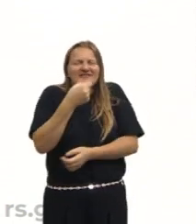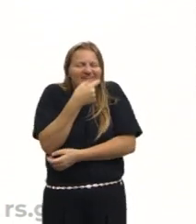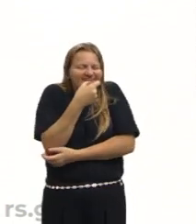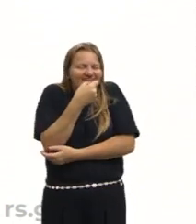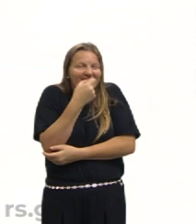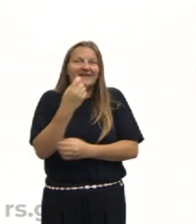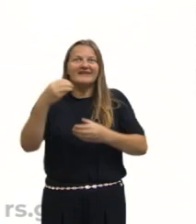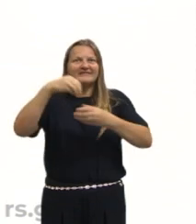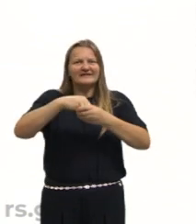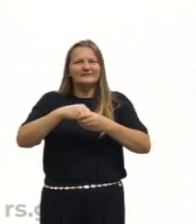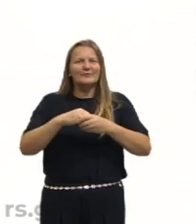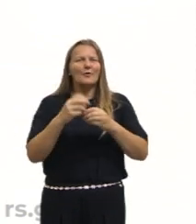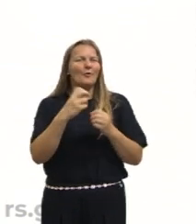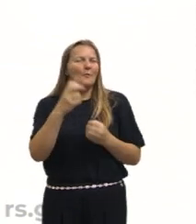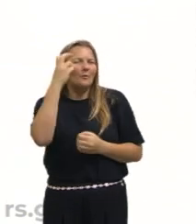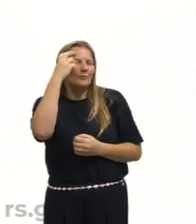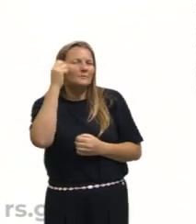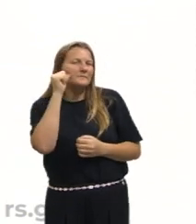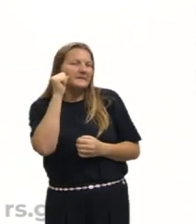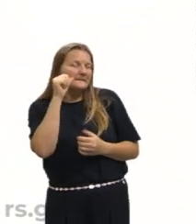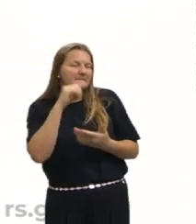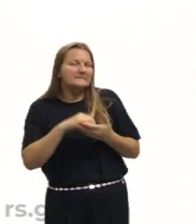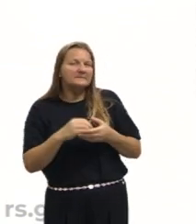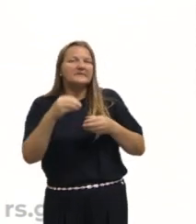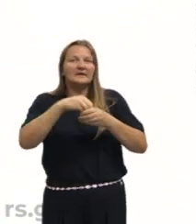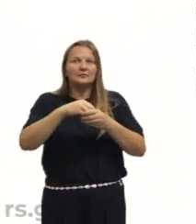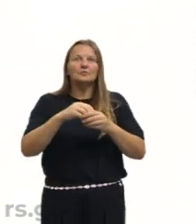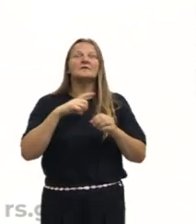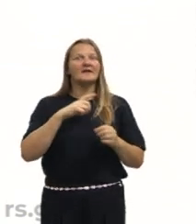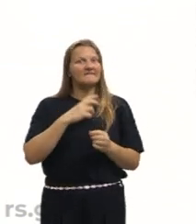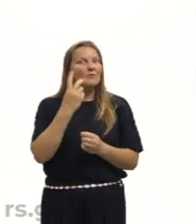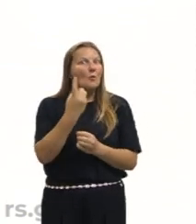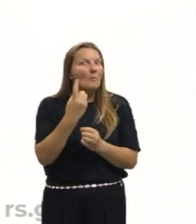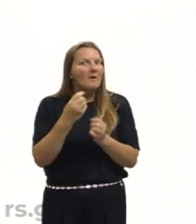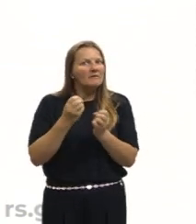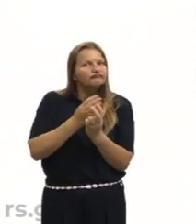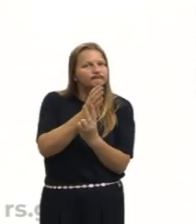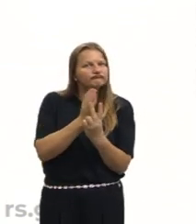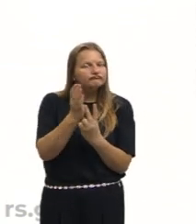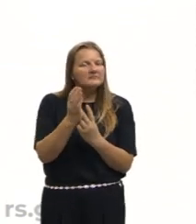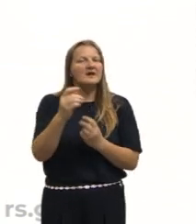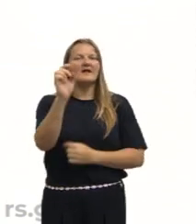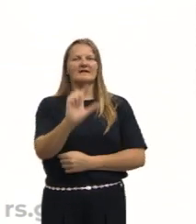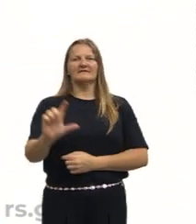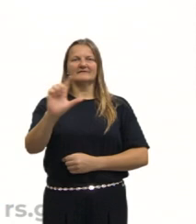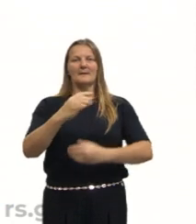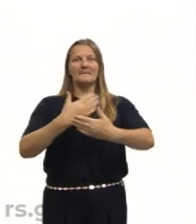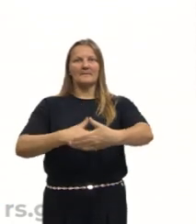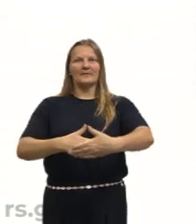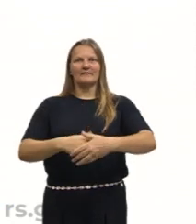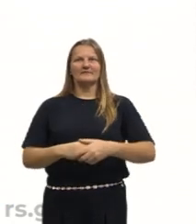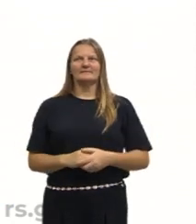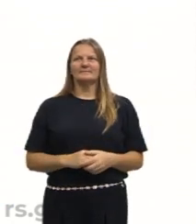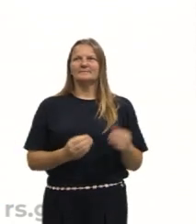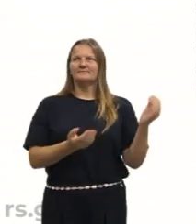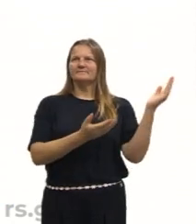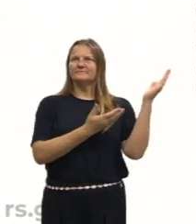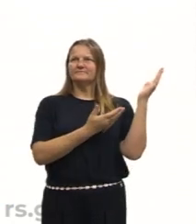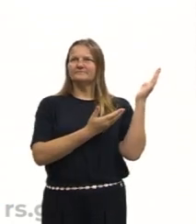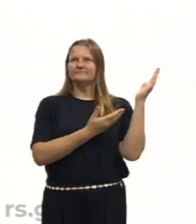pelas figuras femininas e ambíguas e isso caiu numa questão também da prova de literatura com o título